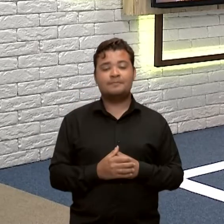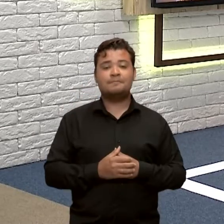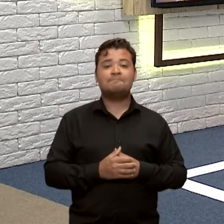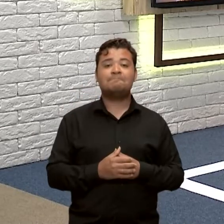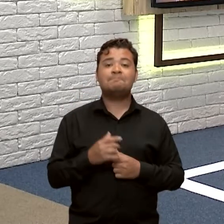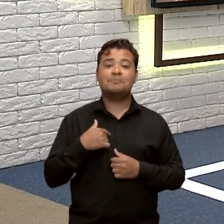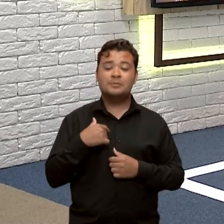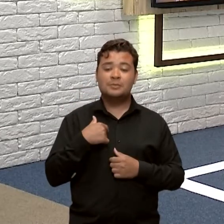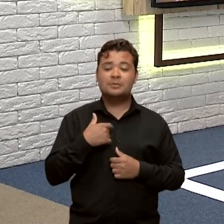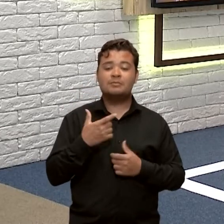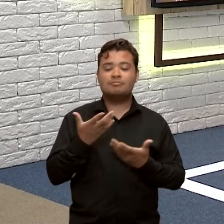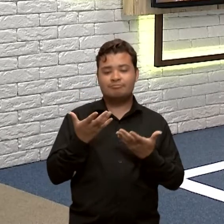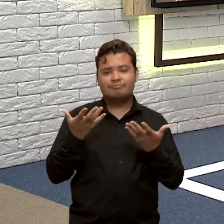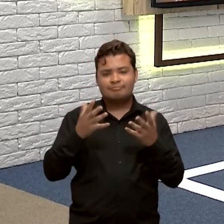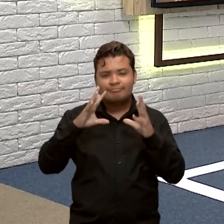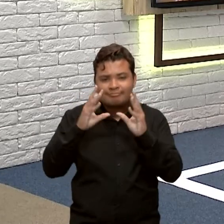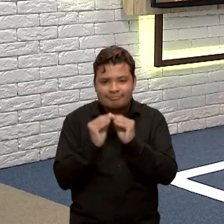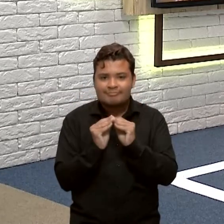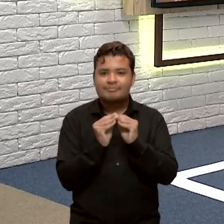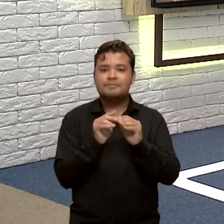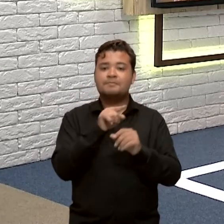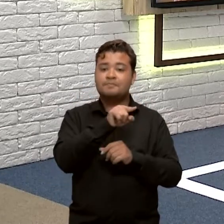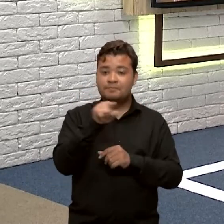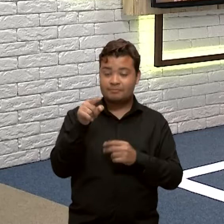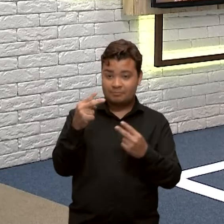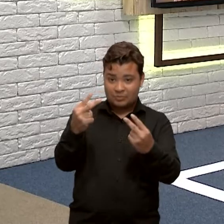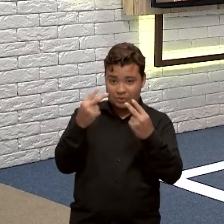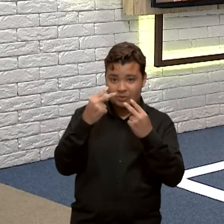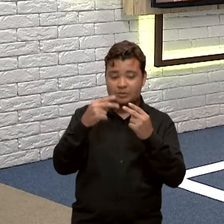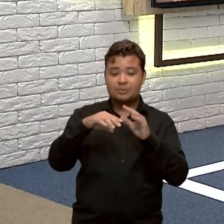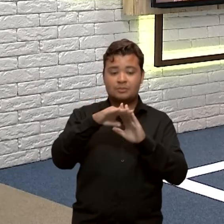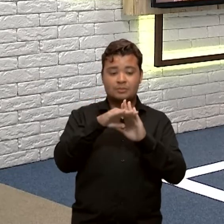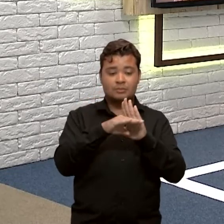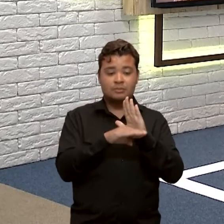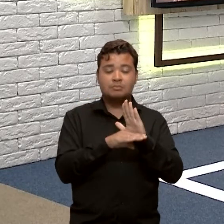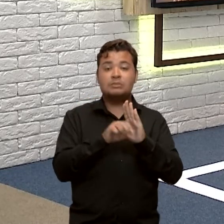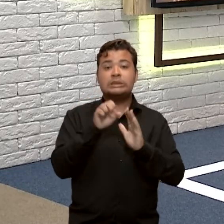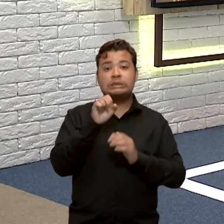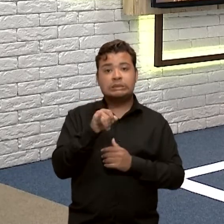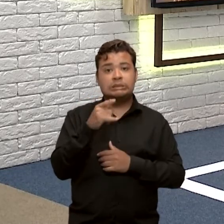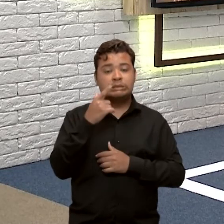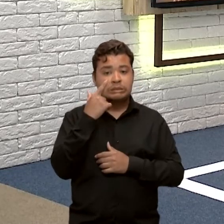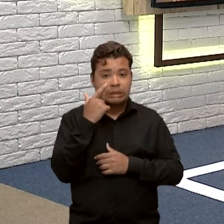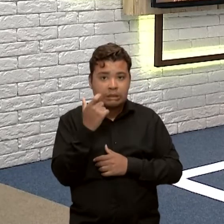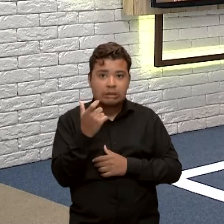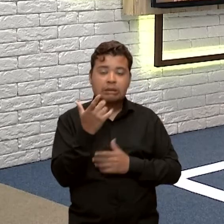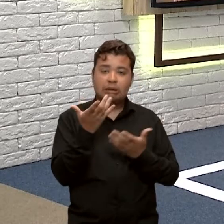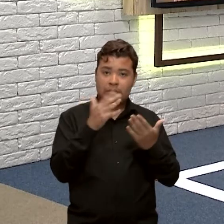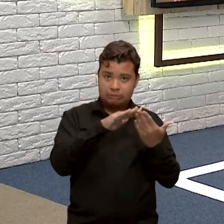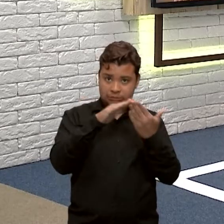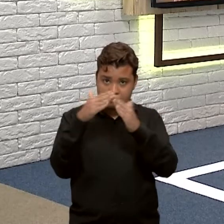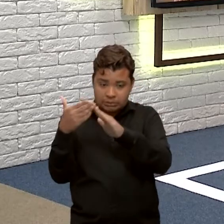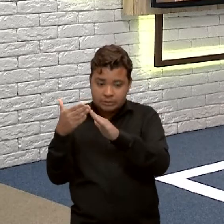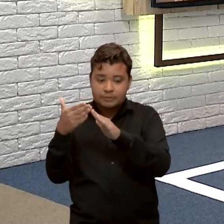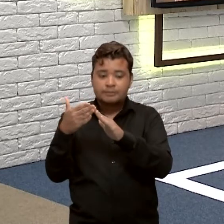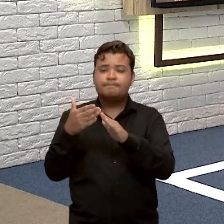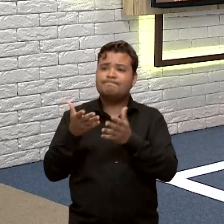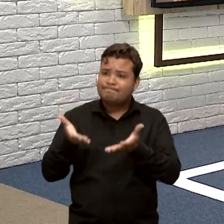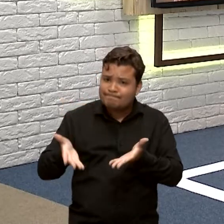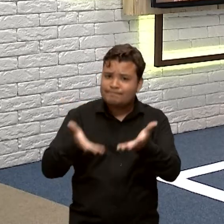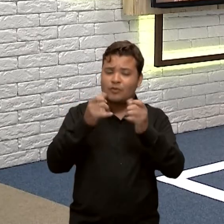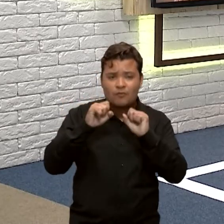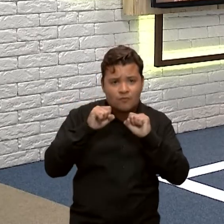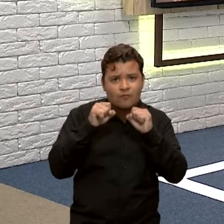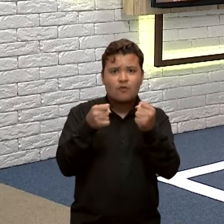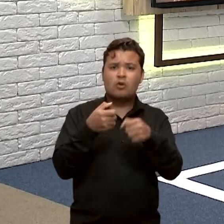falando para o pessoal que vai assistir esse programa, se interessado em fazer um intercâmbio, que façam, que